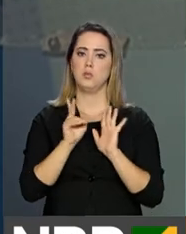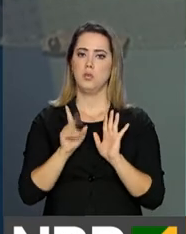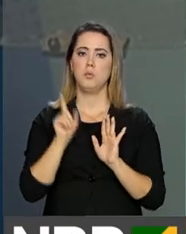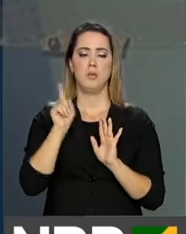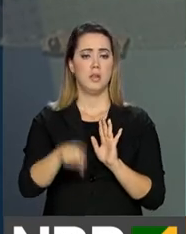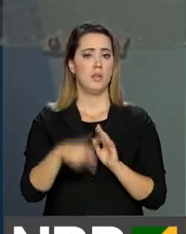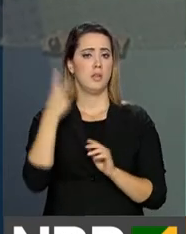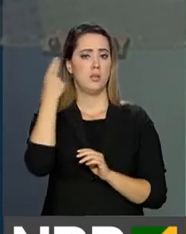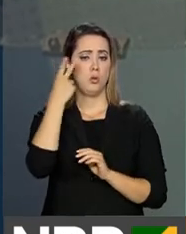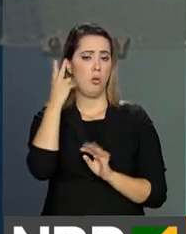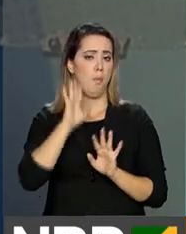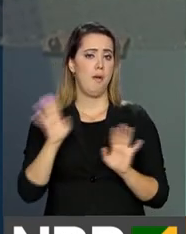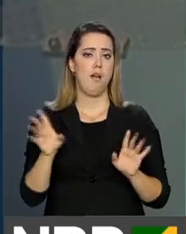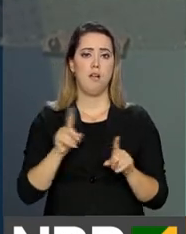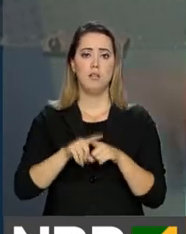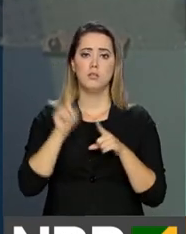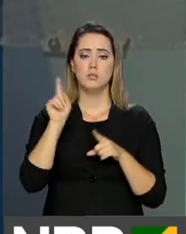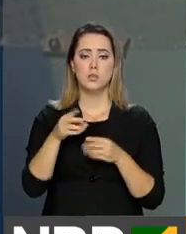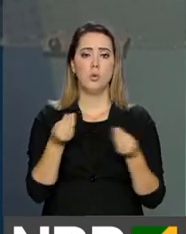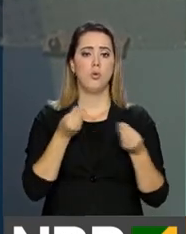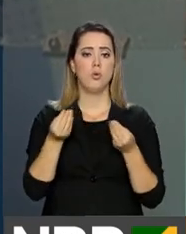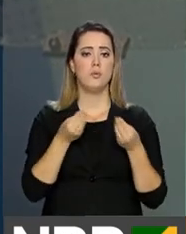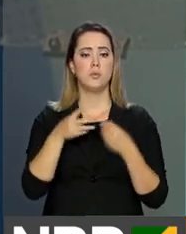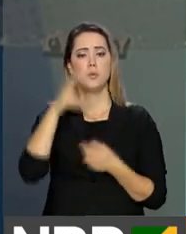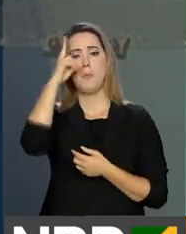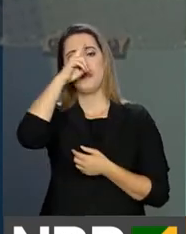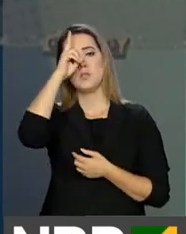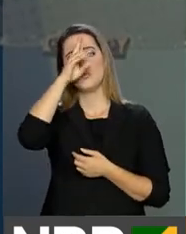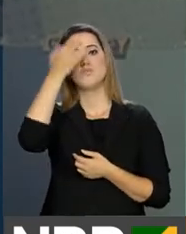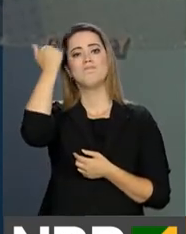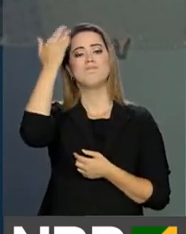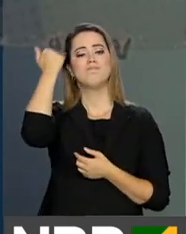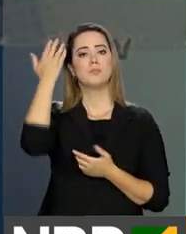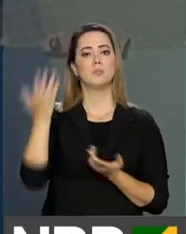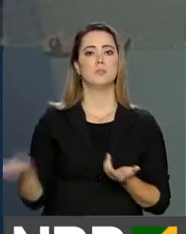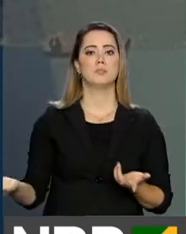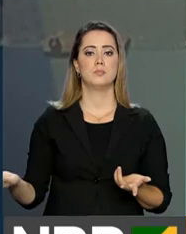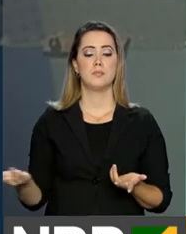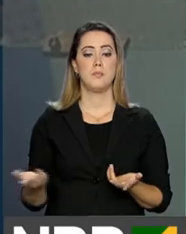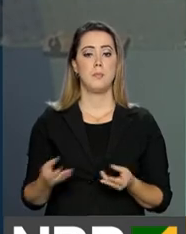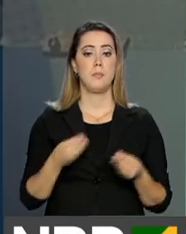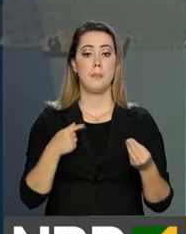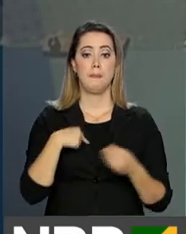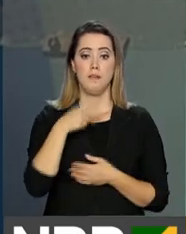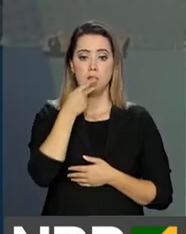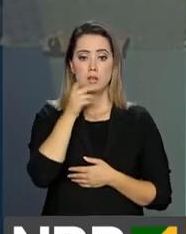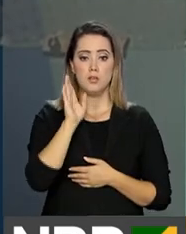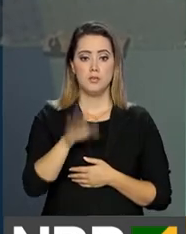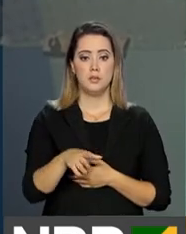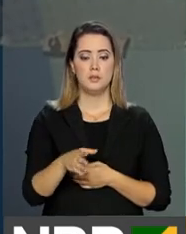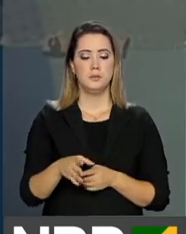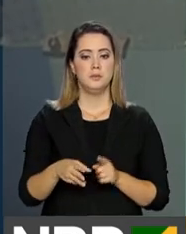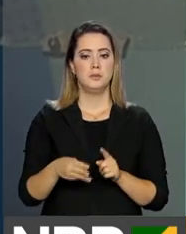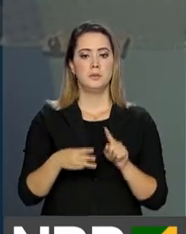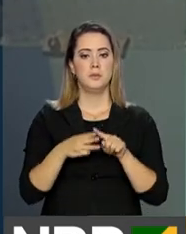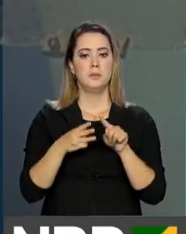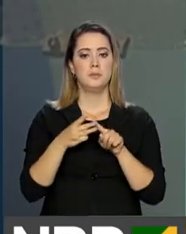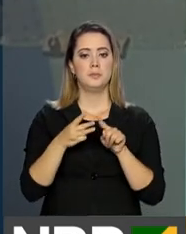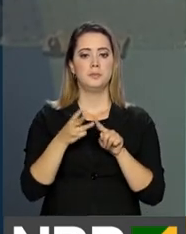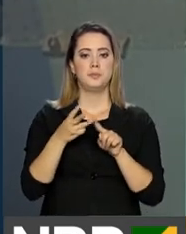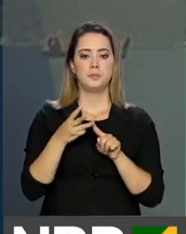óbvias, tão frugais, tão triviais, que eu não sei como é que não se pensou nisso no passado. Não é? E quando eu digo, aqui eu mencionei